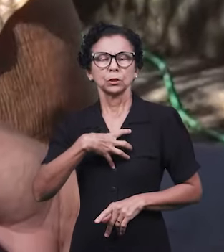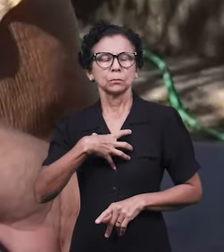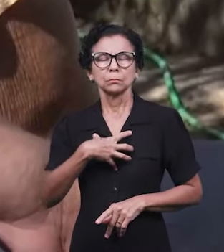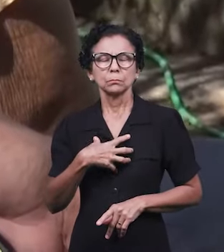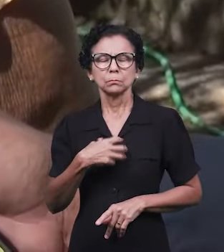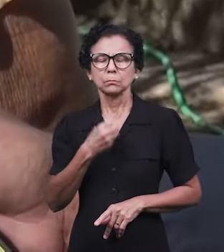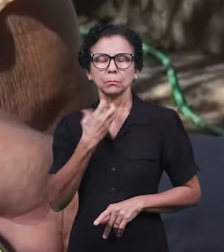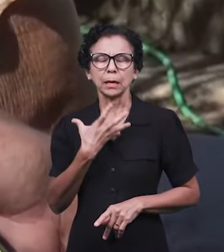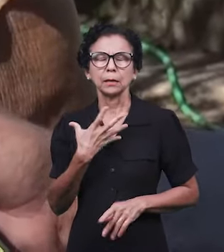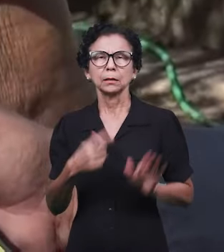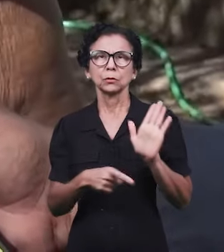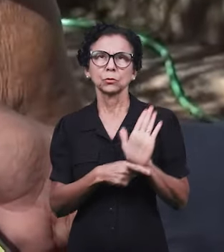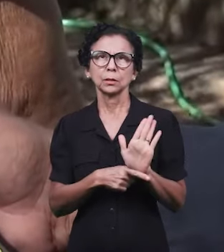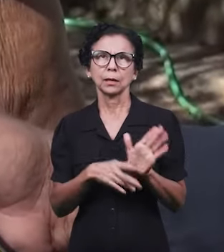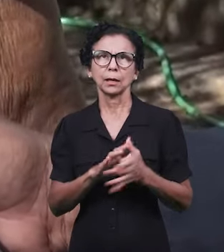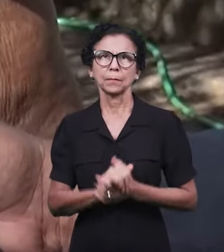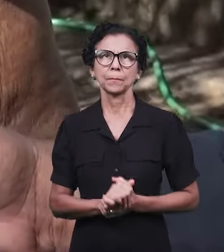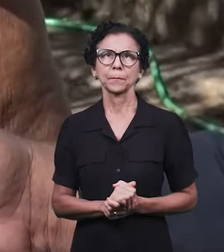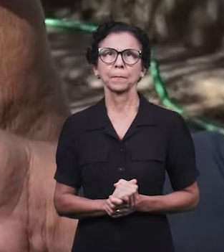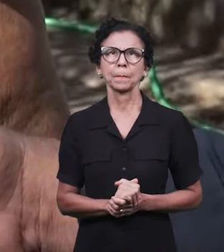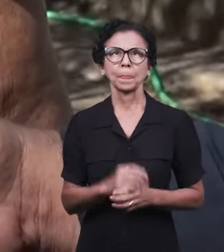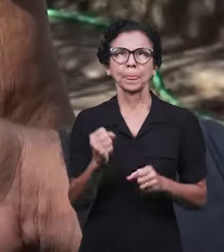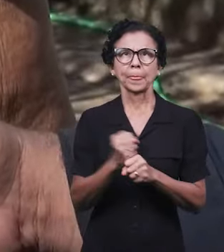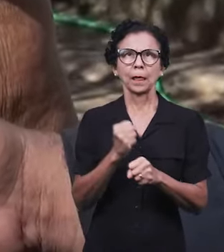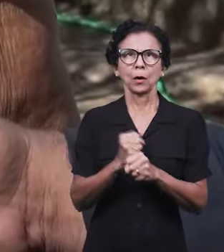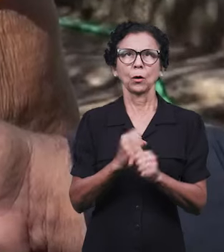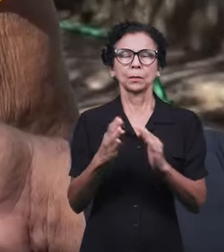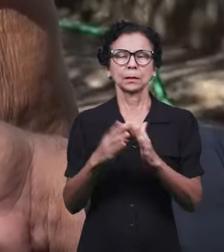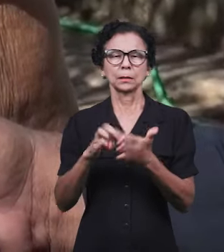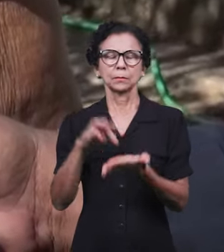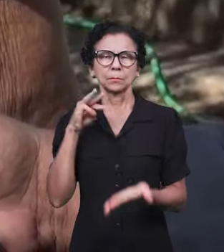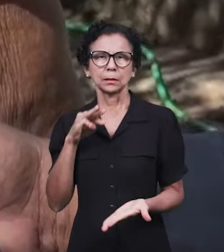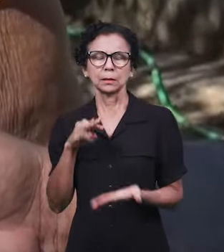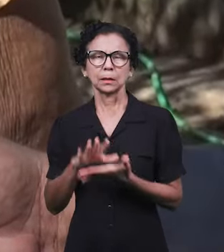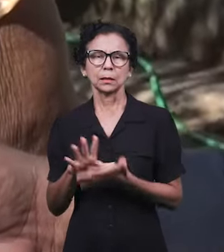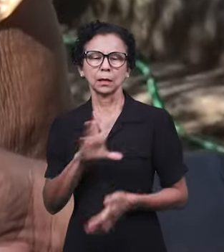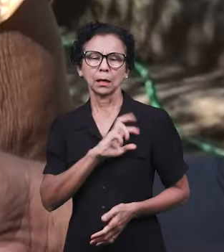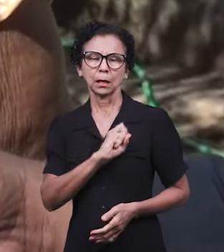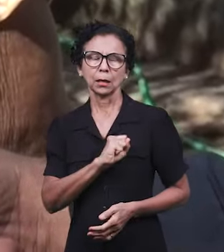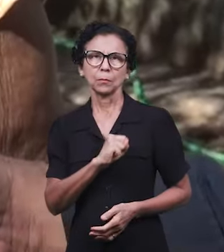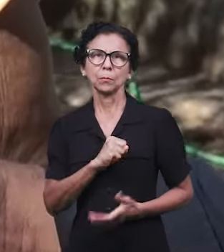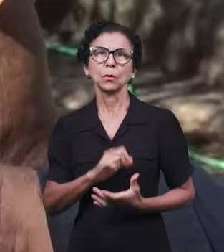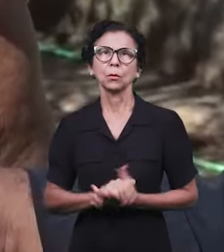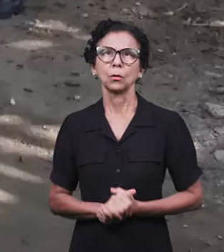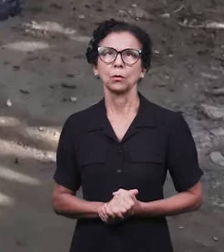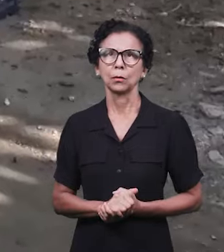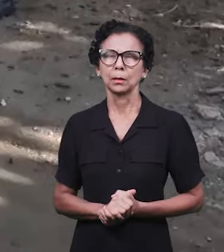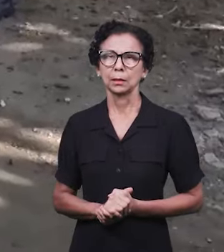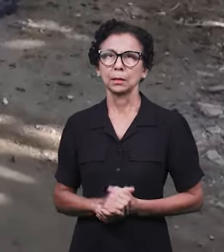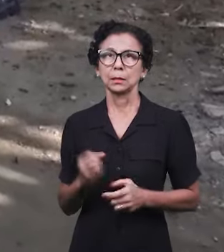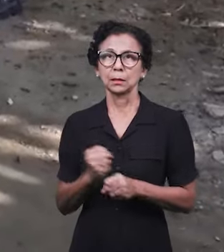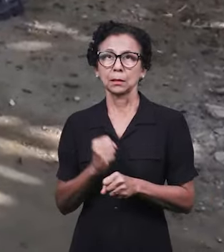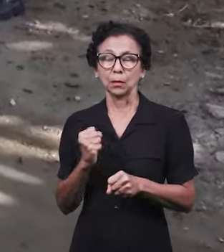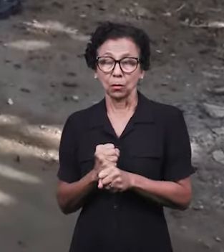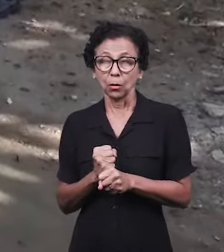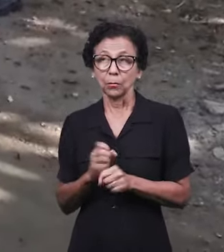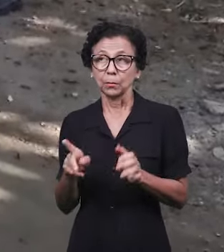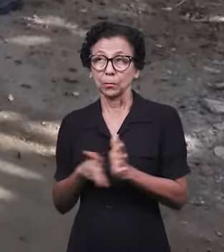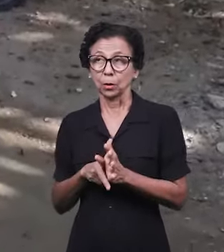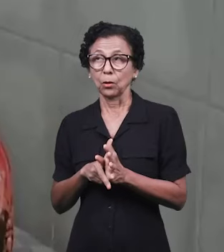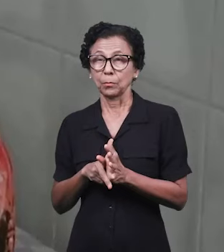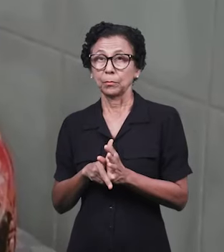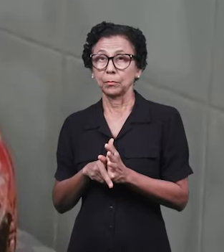tudo, de dificuldade da vida, eu recebi amor. Eu aprendi o que é Deus e aprendi o que é salvação. A oração se fez presente